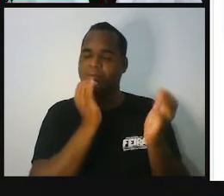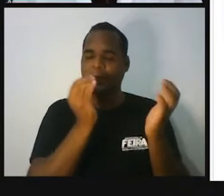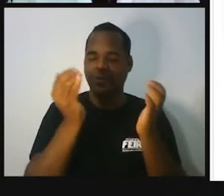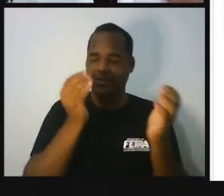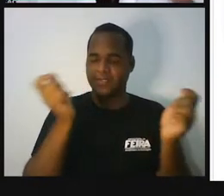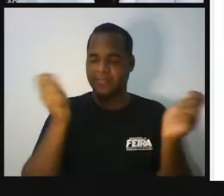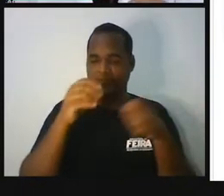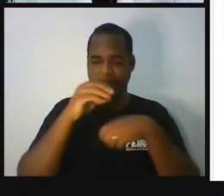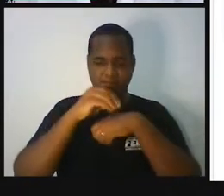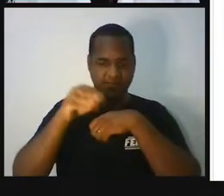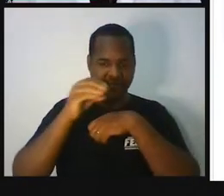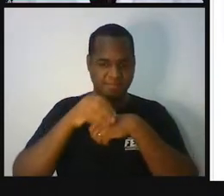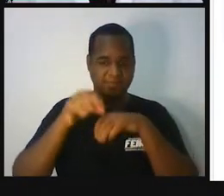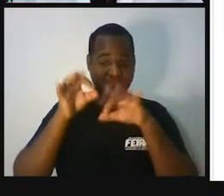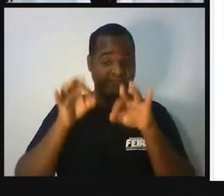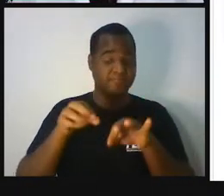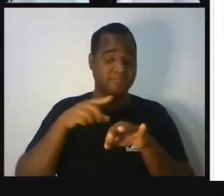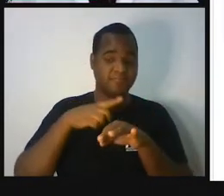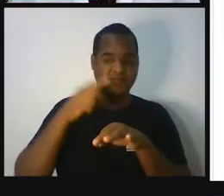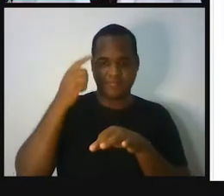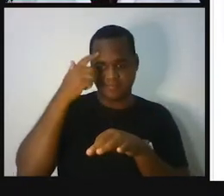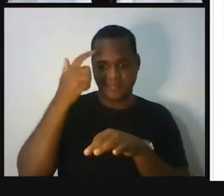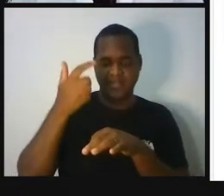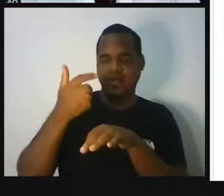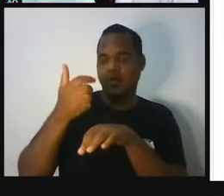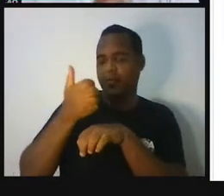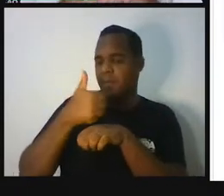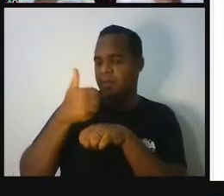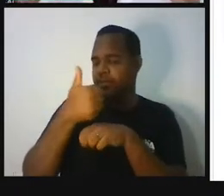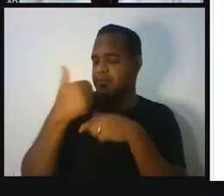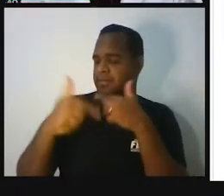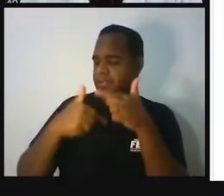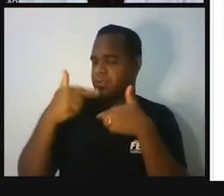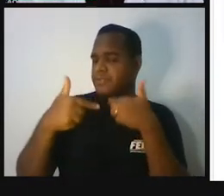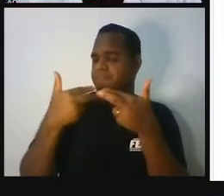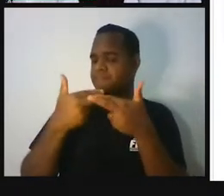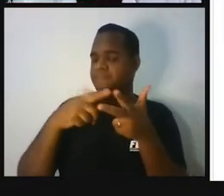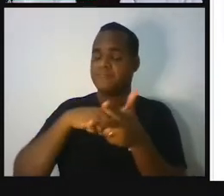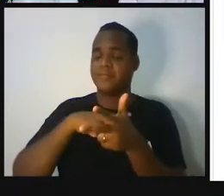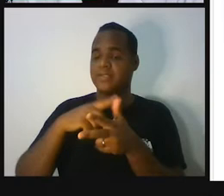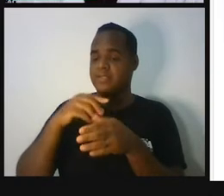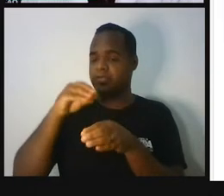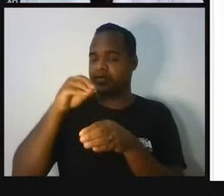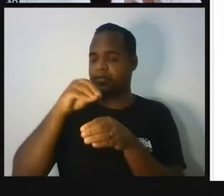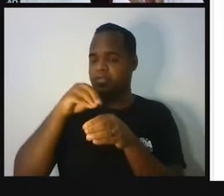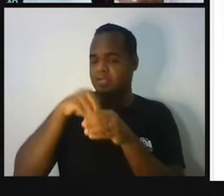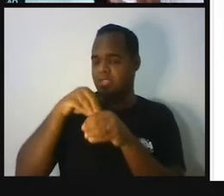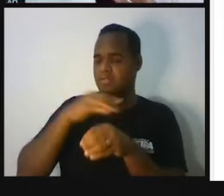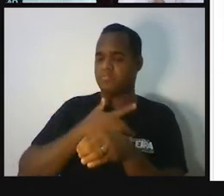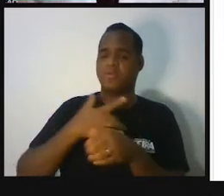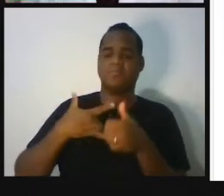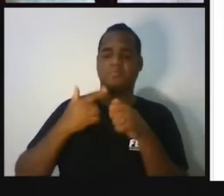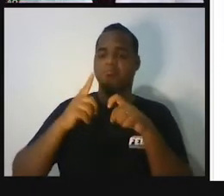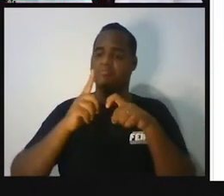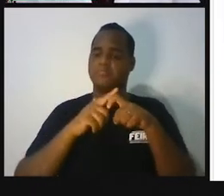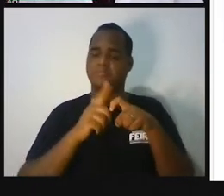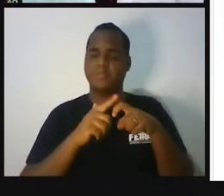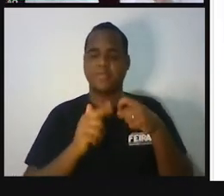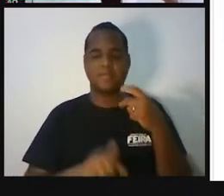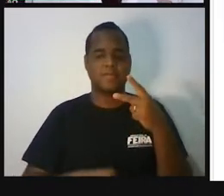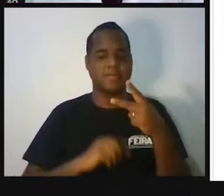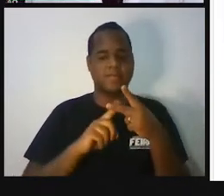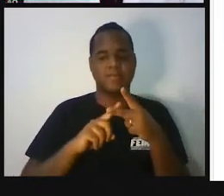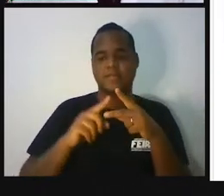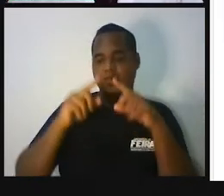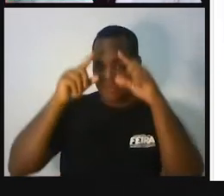principalmente que está pensando em ter uma profissão dentro da área da saúde seja a medicina seja